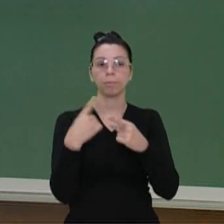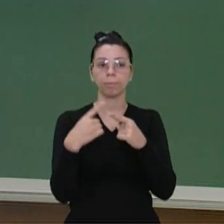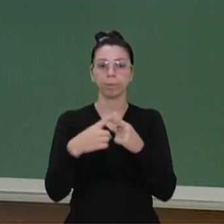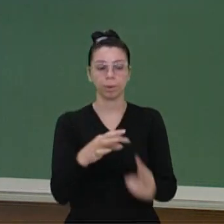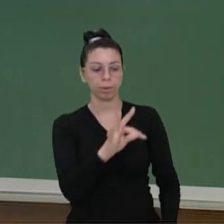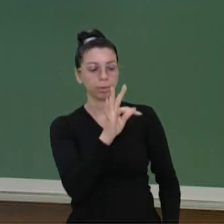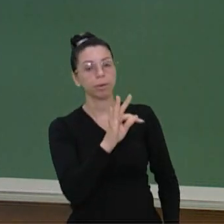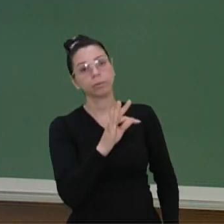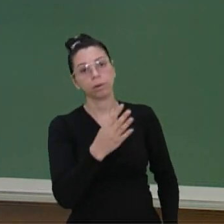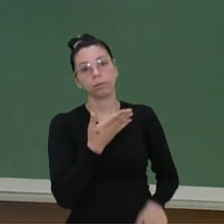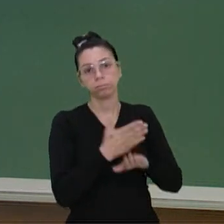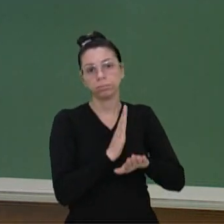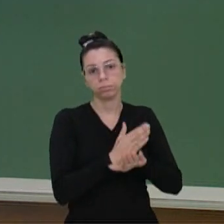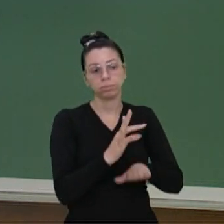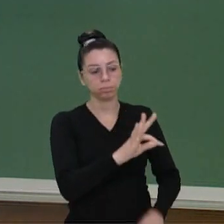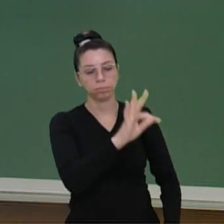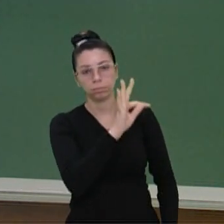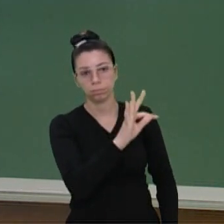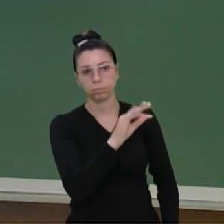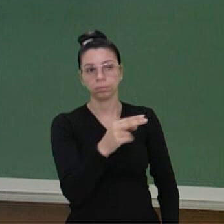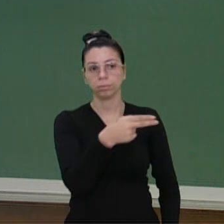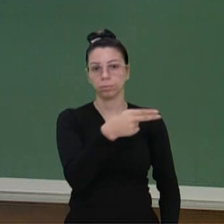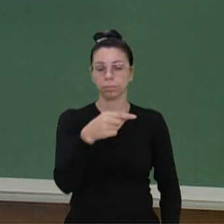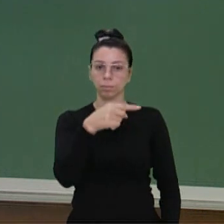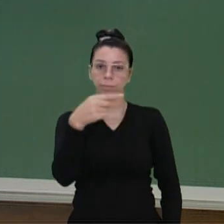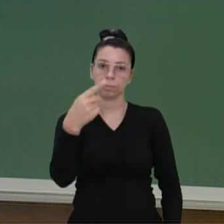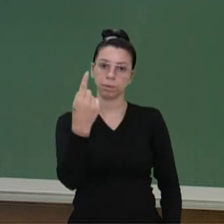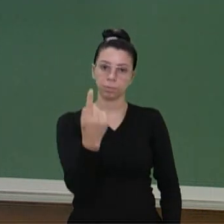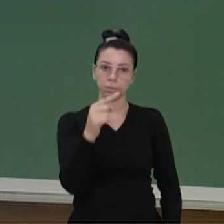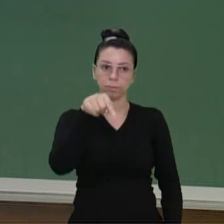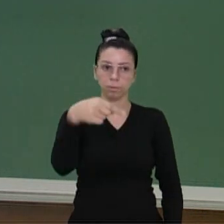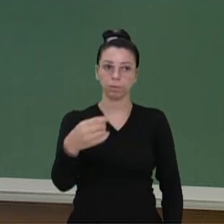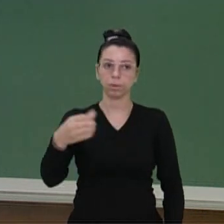a gente está acostumado. Então, menos